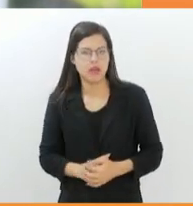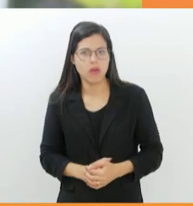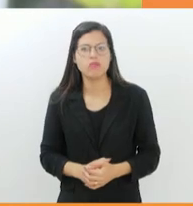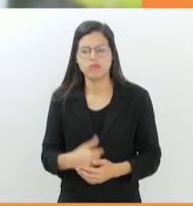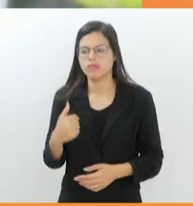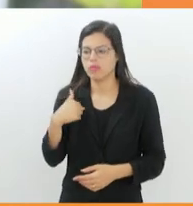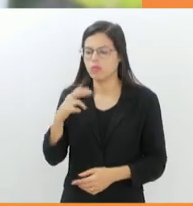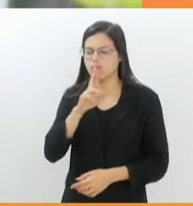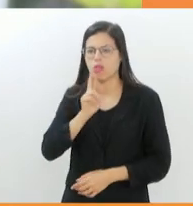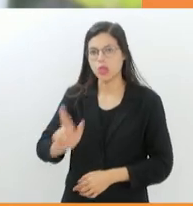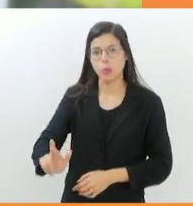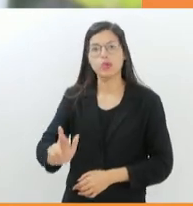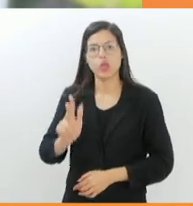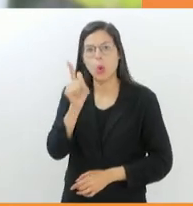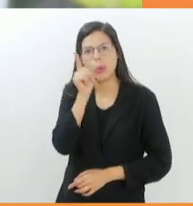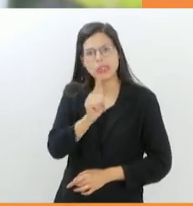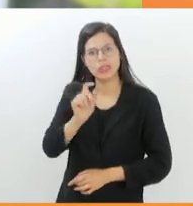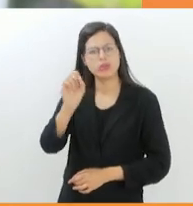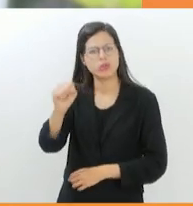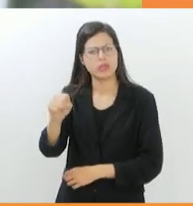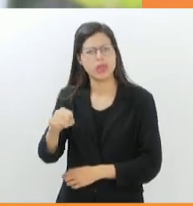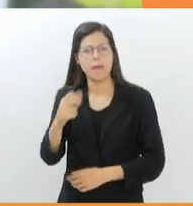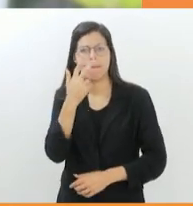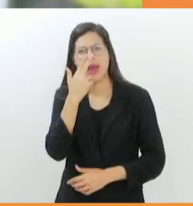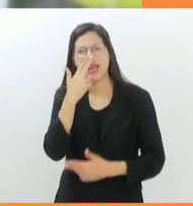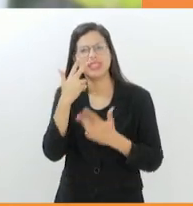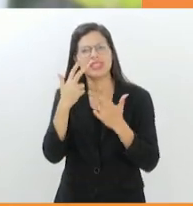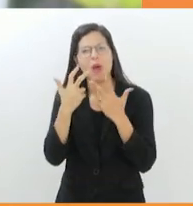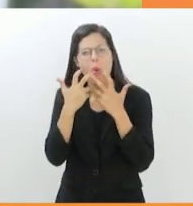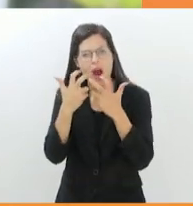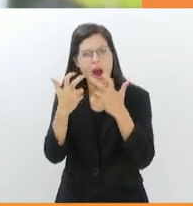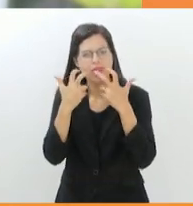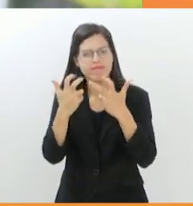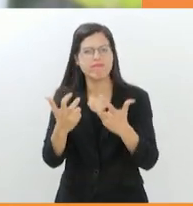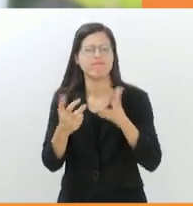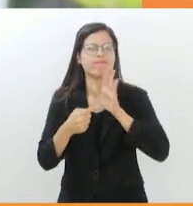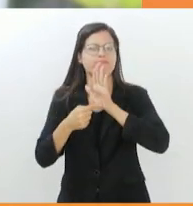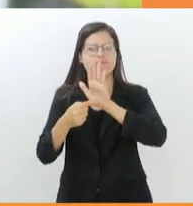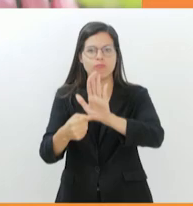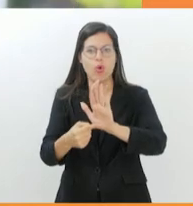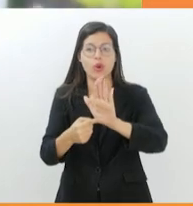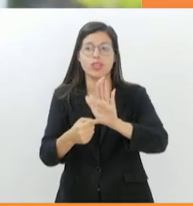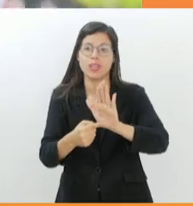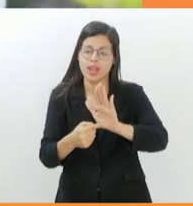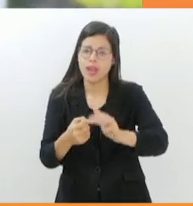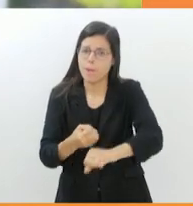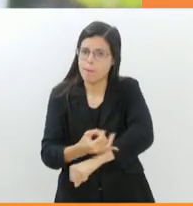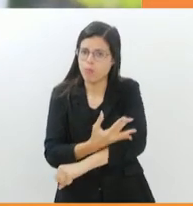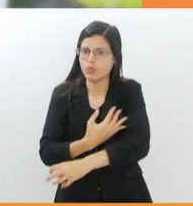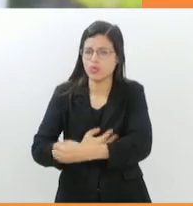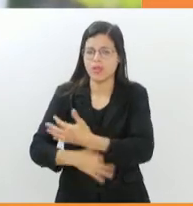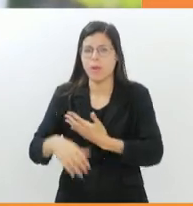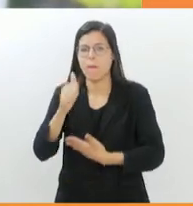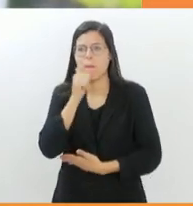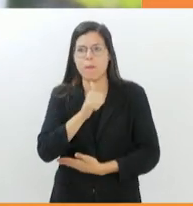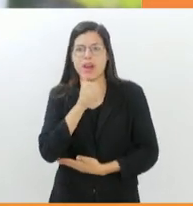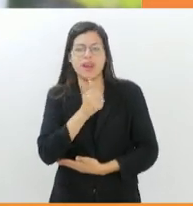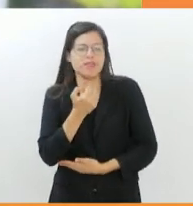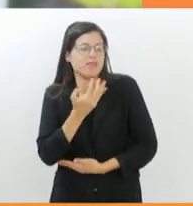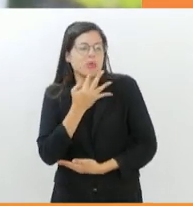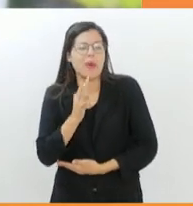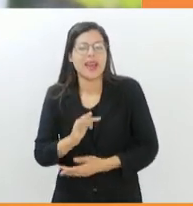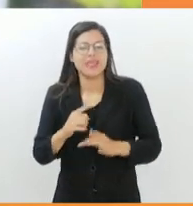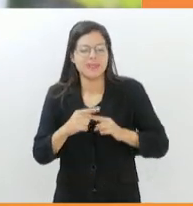parece que é um grito de guerra também, e é emocionante ouvir isso, são mulheres que não se conhecem, mas que se entrelaçam. O